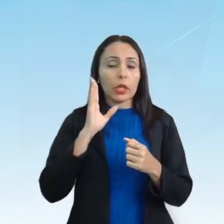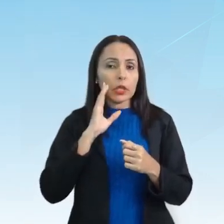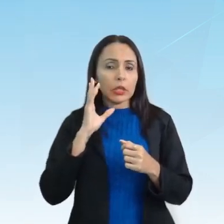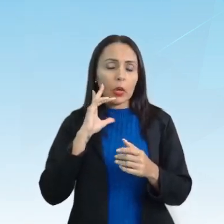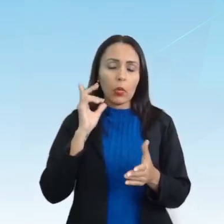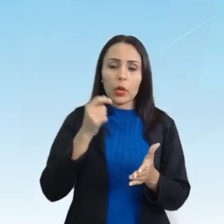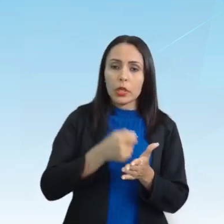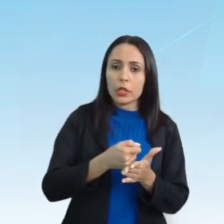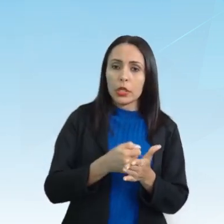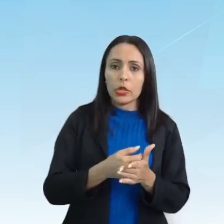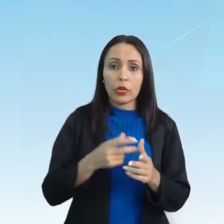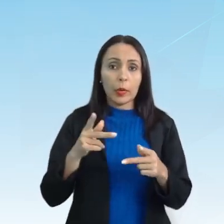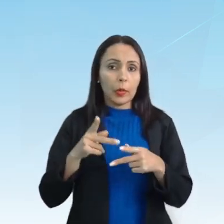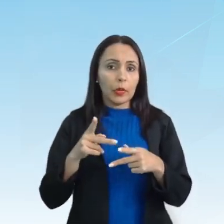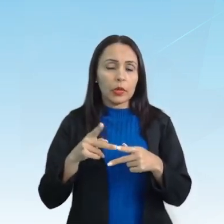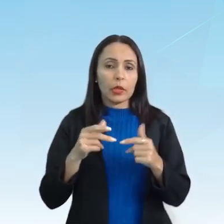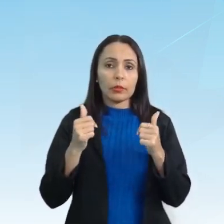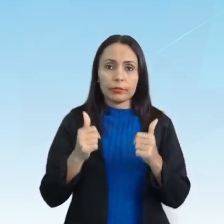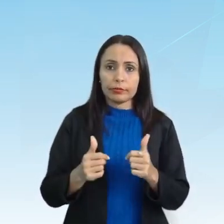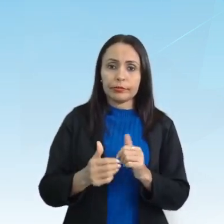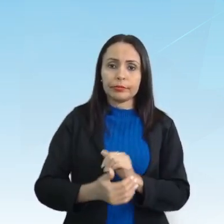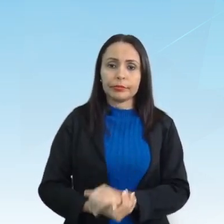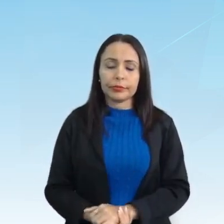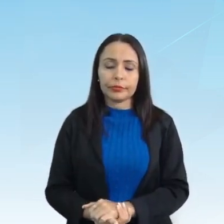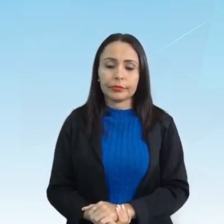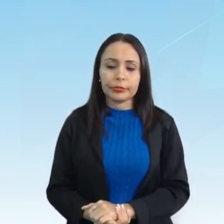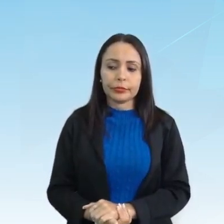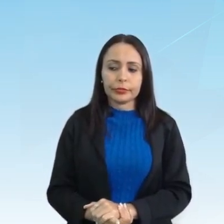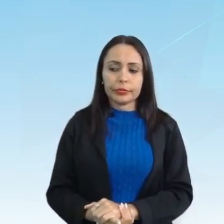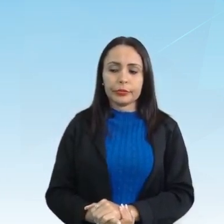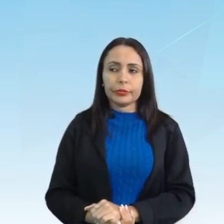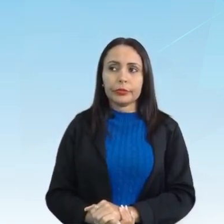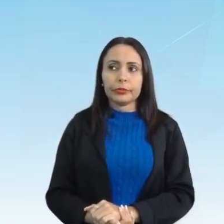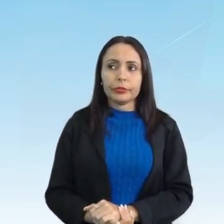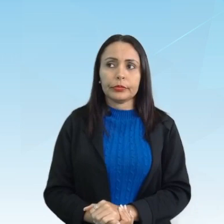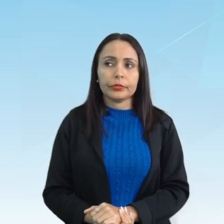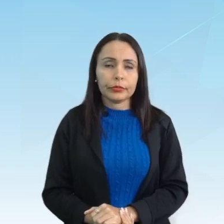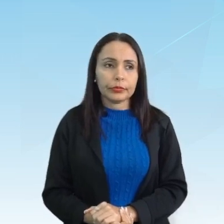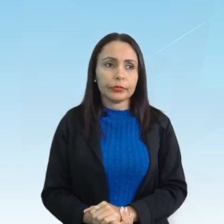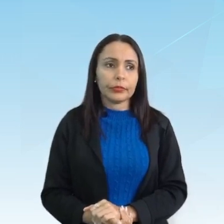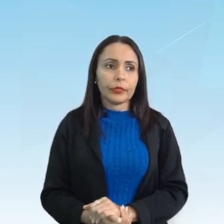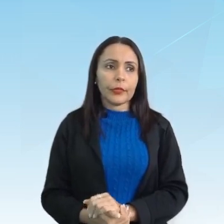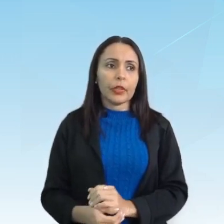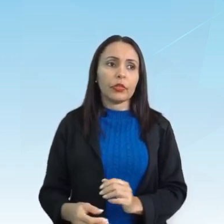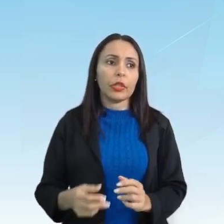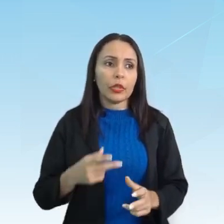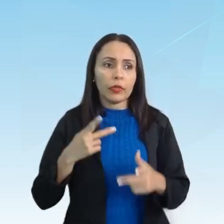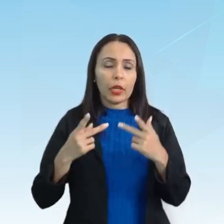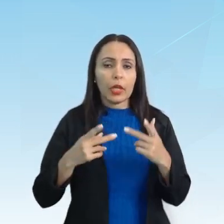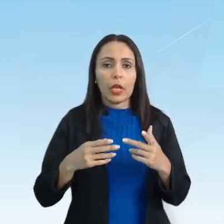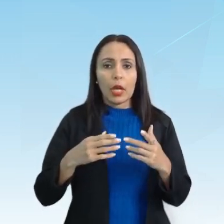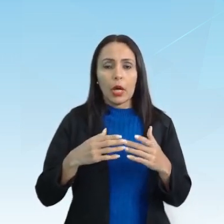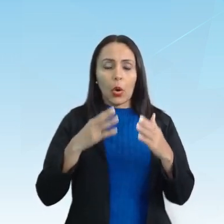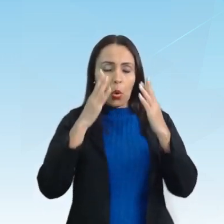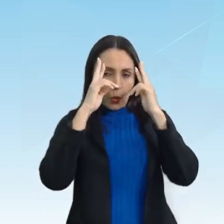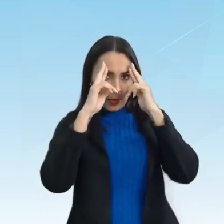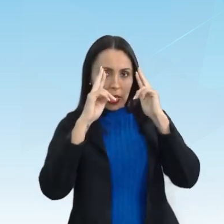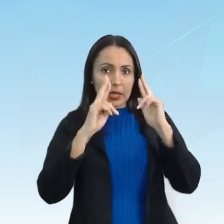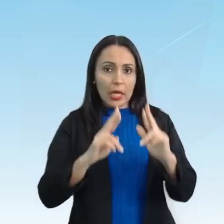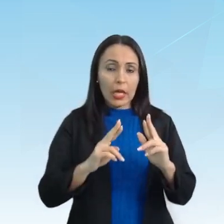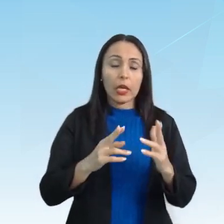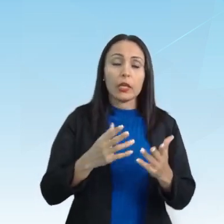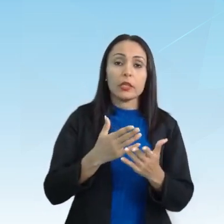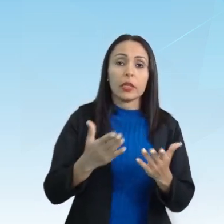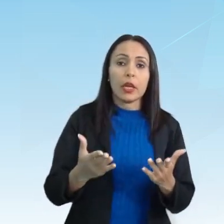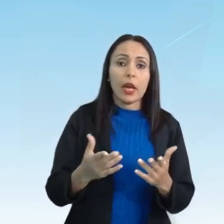exigindo preposição. São verbos direto. Quando a gente diz quem obedece, obedece a, certo?